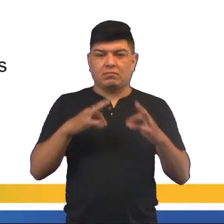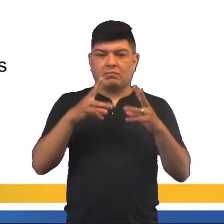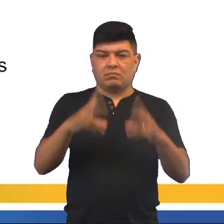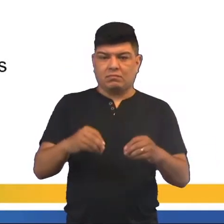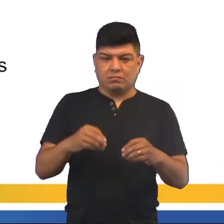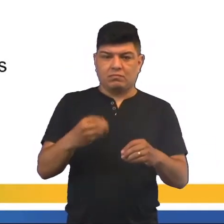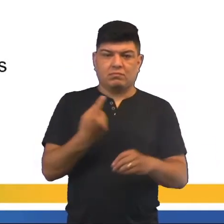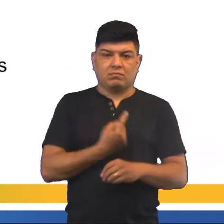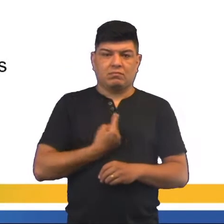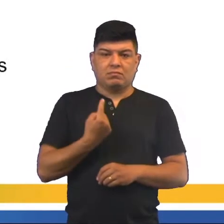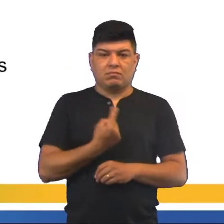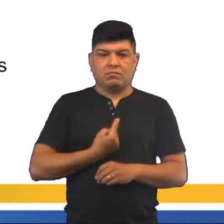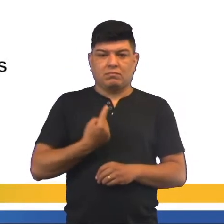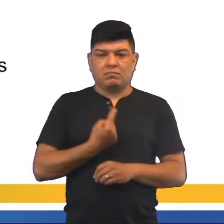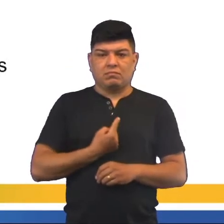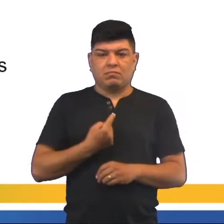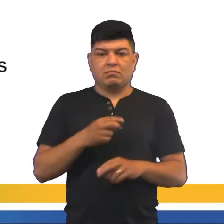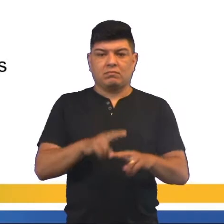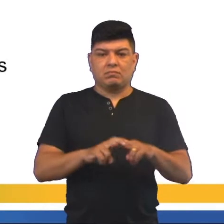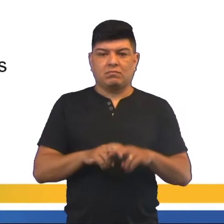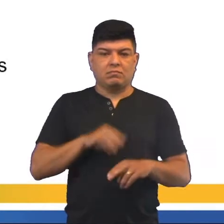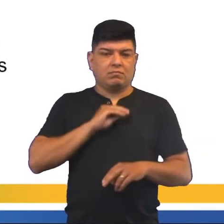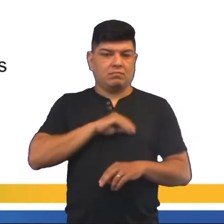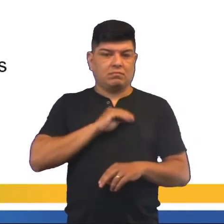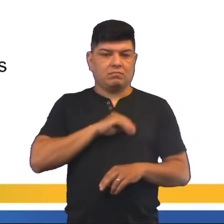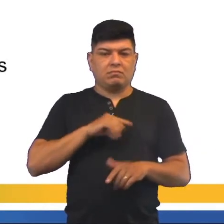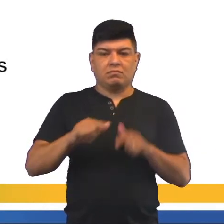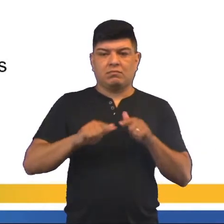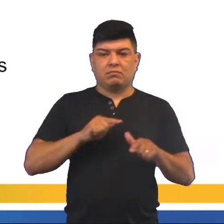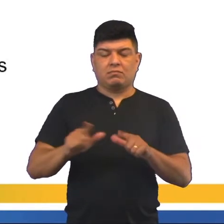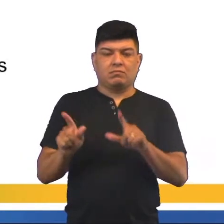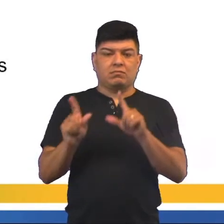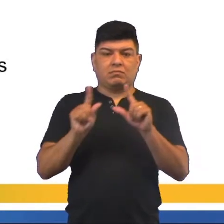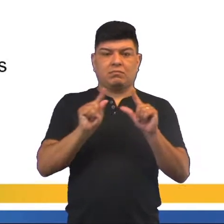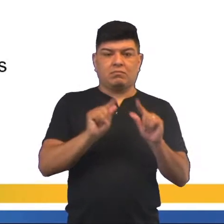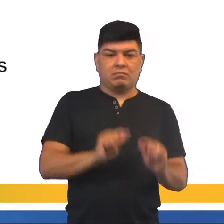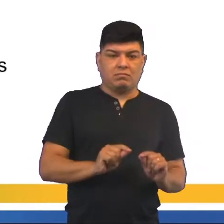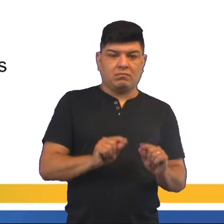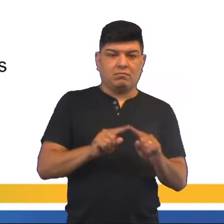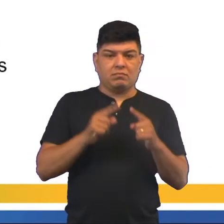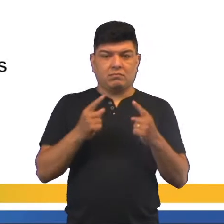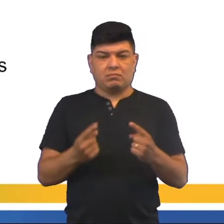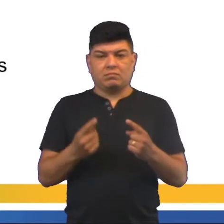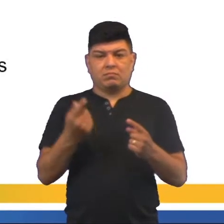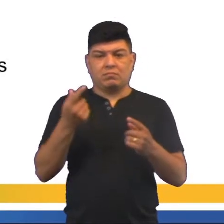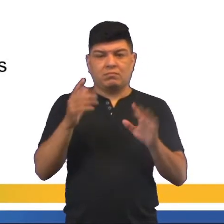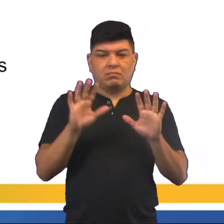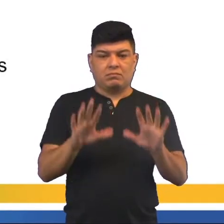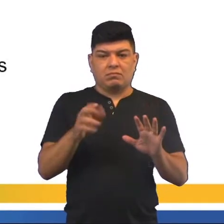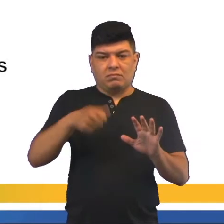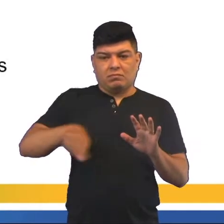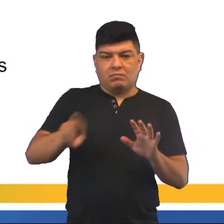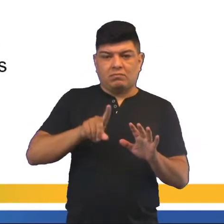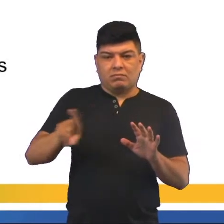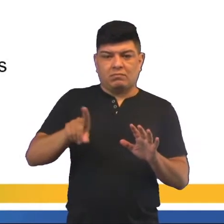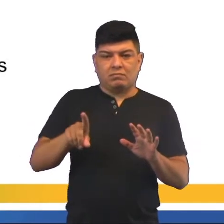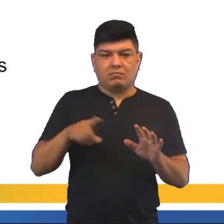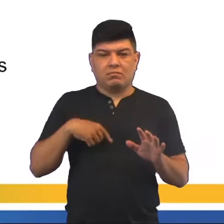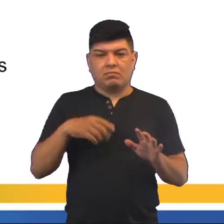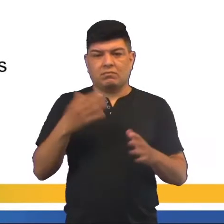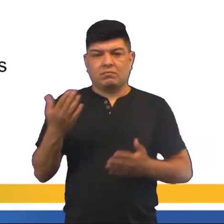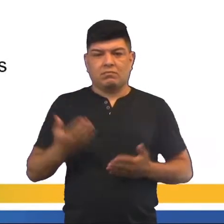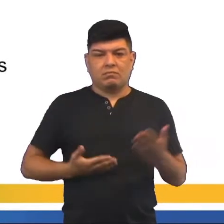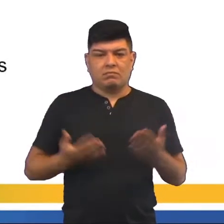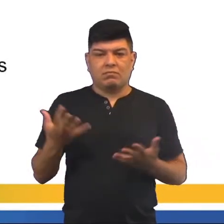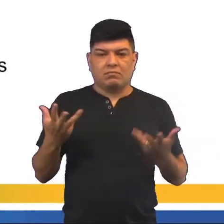o processo sozinha. Com isso, o salário do trabalhador despencou, uma vez que não eram mais necessários funcionários